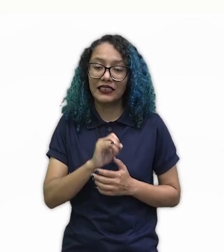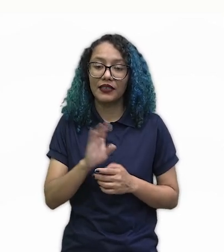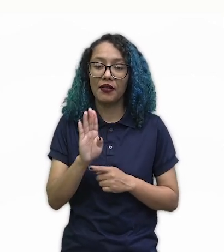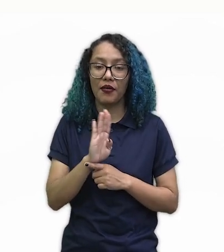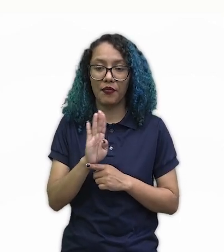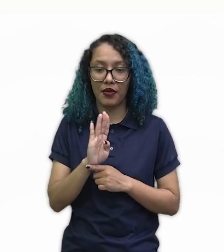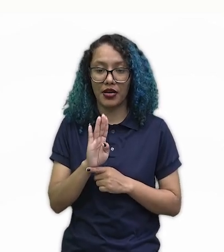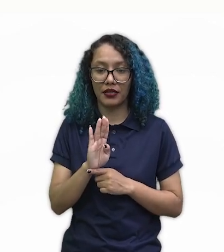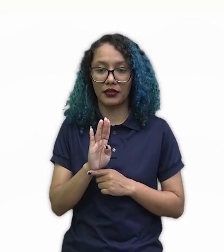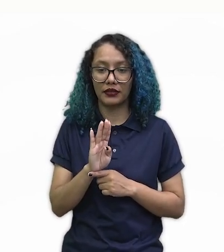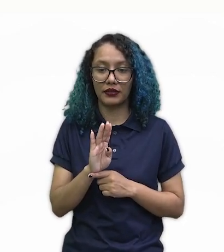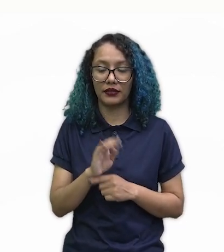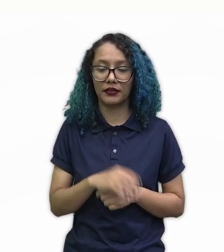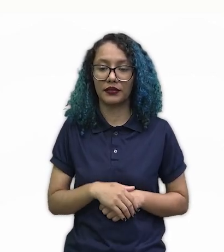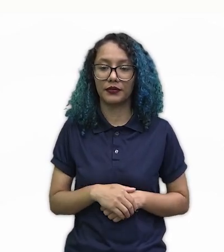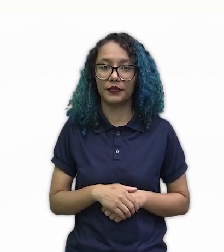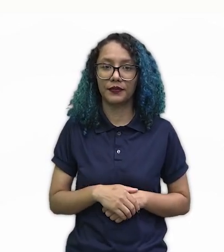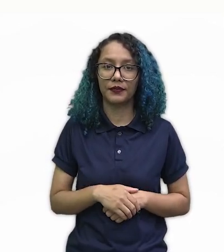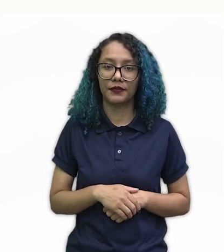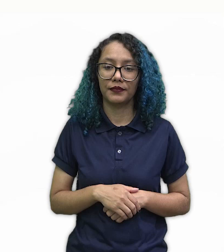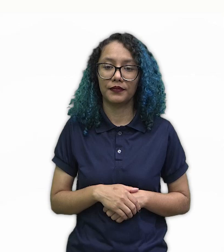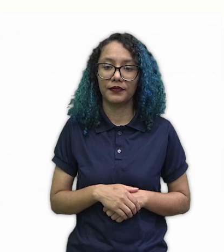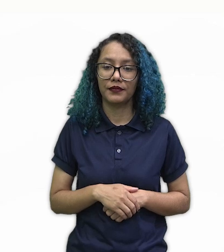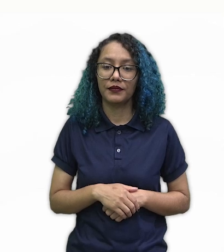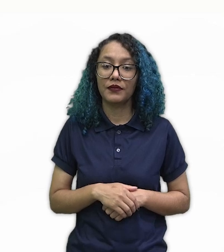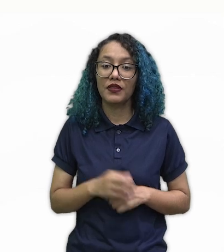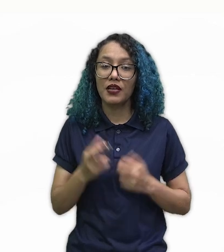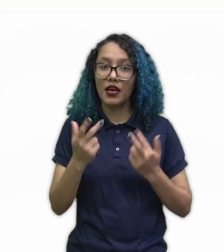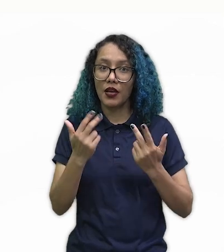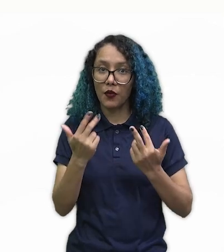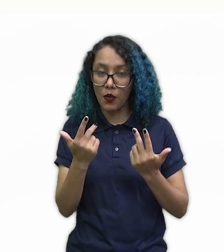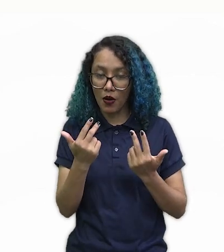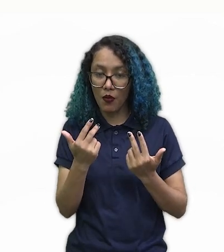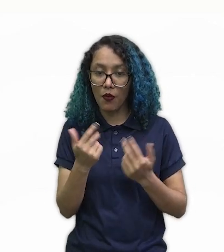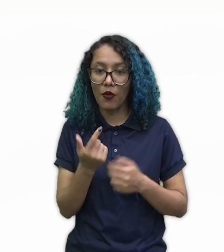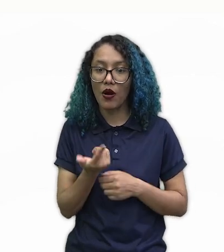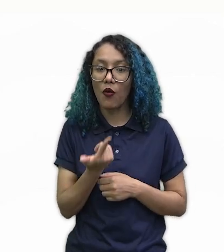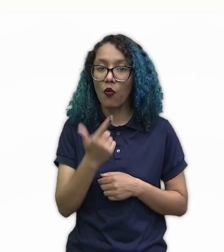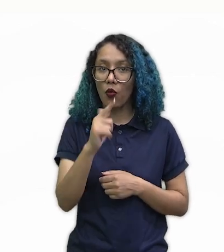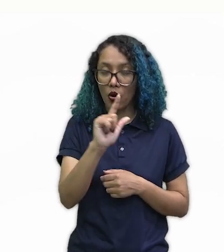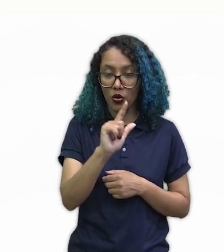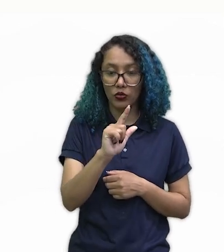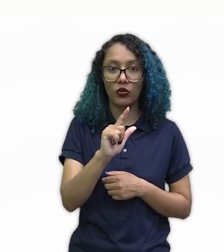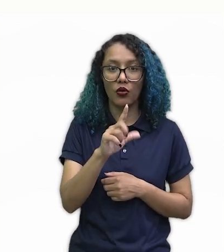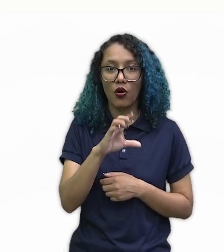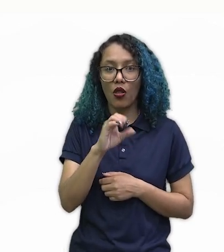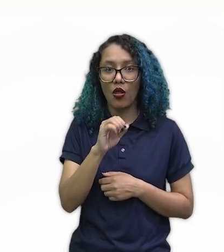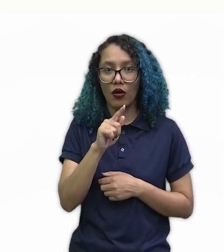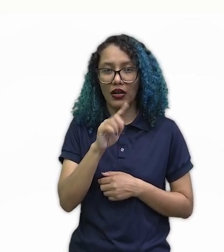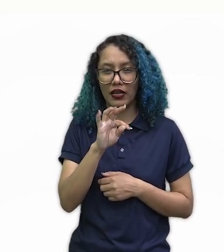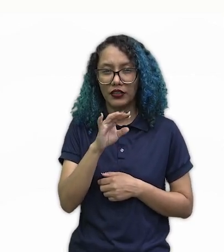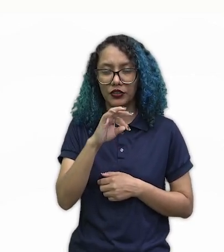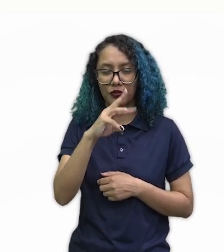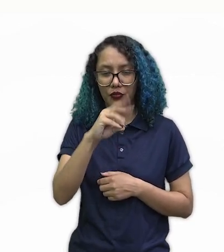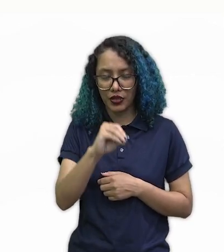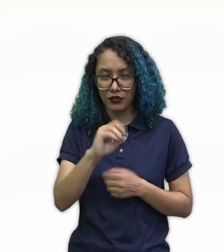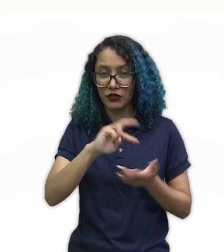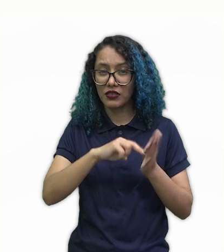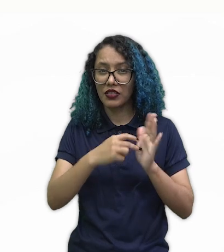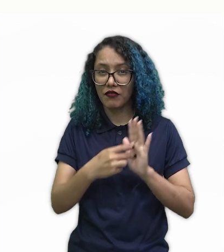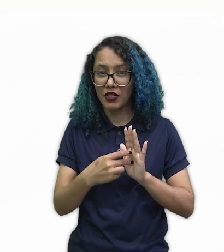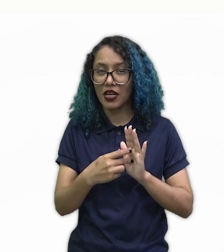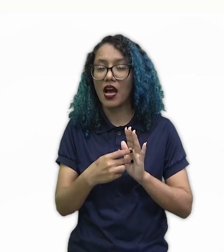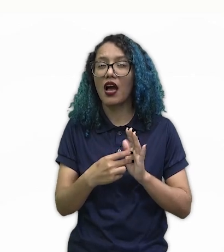minha base tem um valor numérico igual ao logaritmando, é porque então esse logaritmo vale